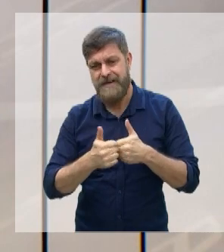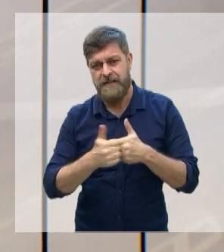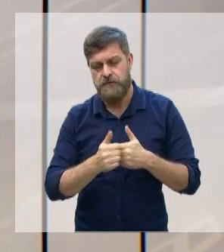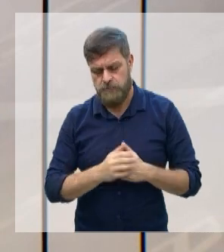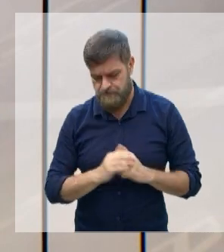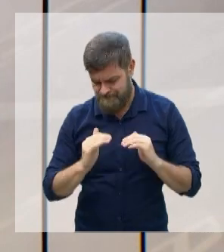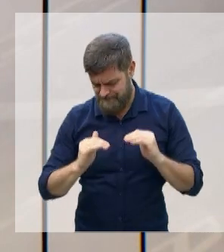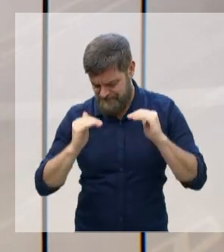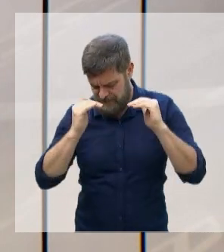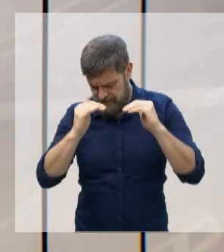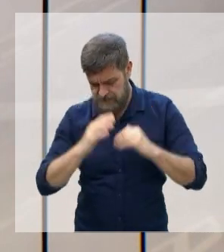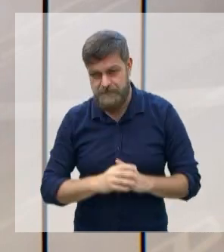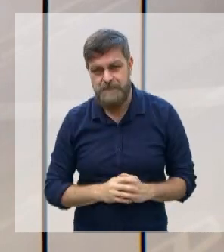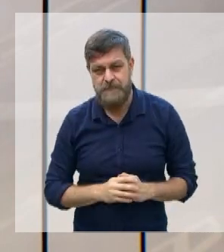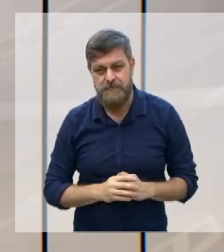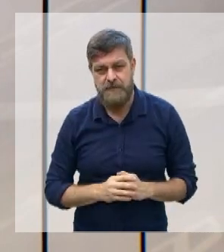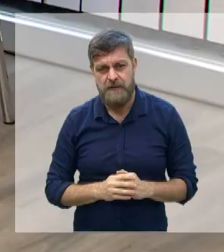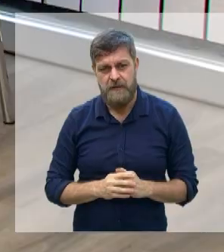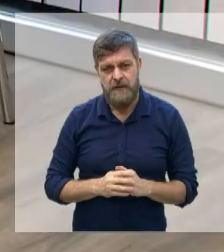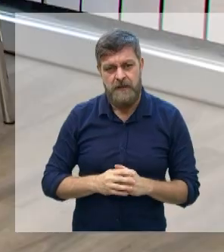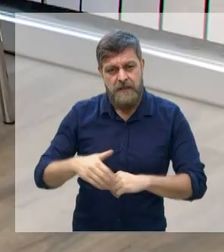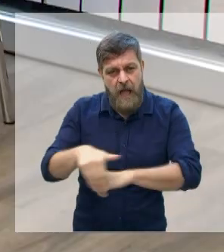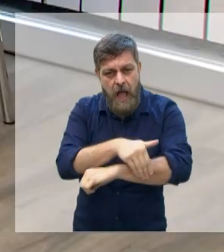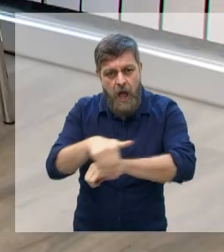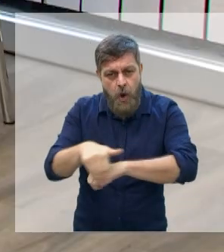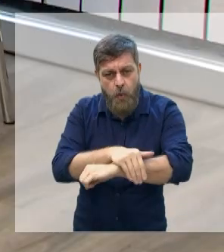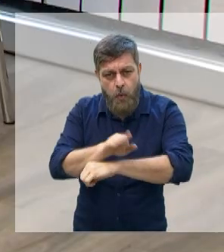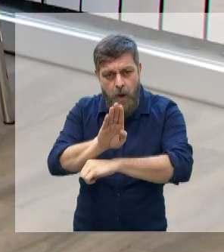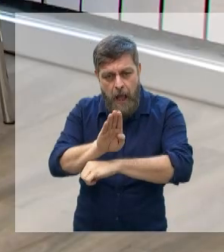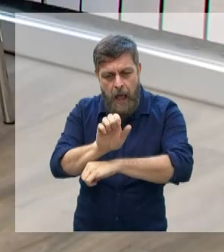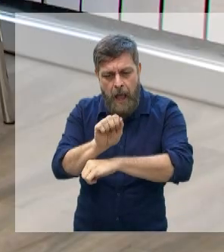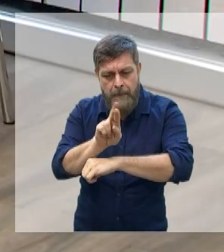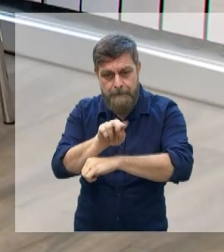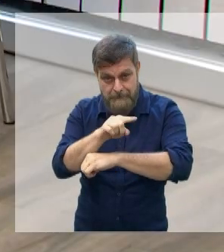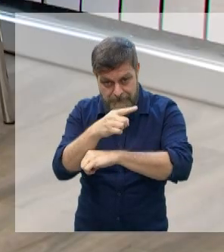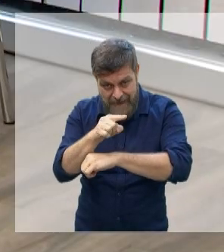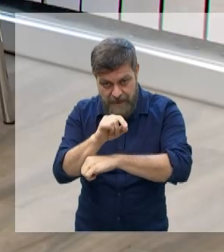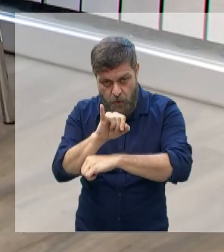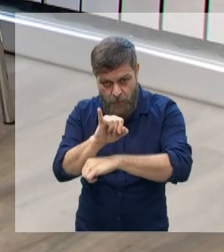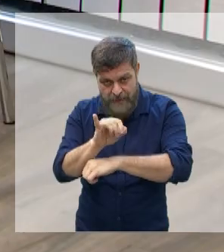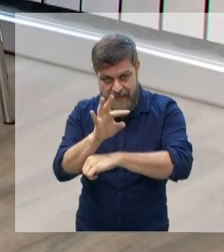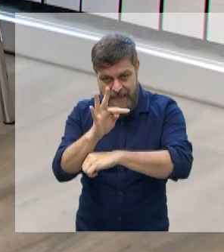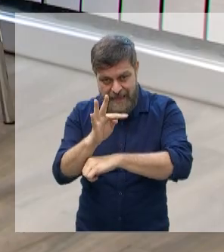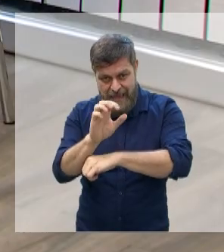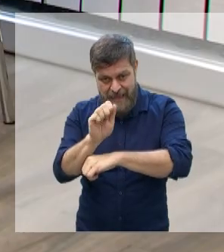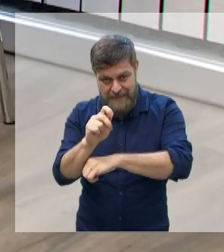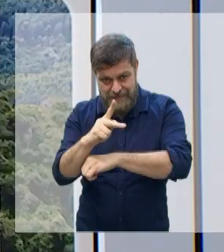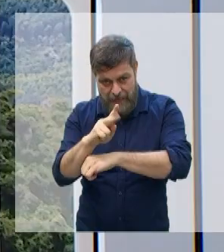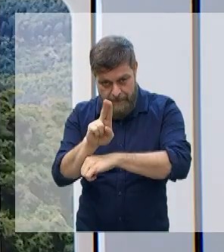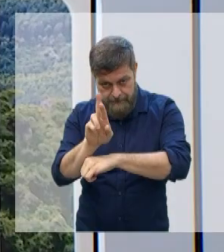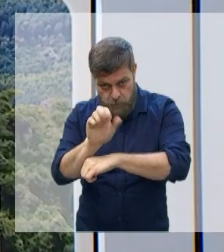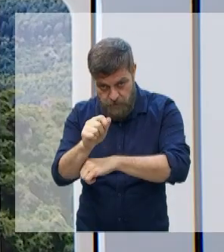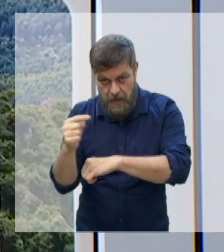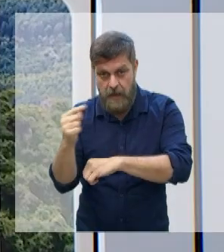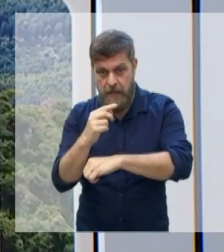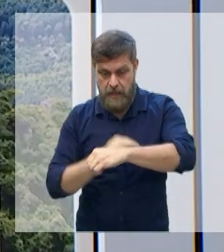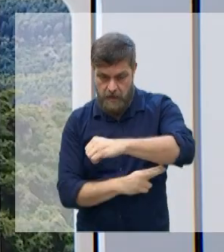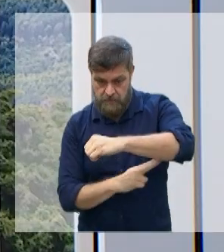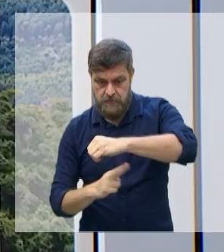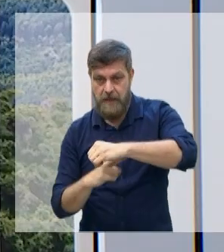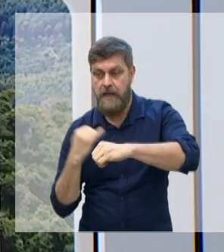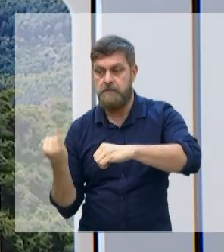da tabela início da barão de itapura ou não é aquele viaduto ele é um viaduto extremamente importante grande